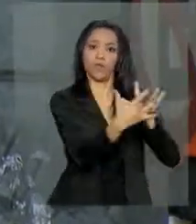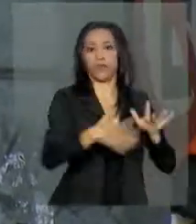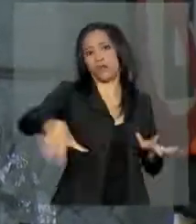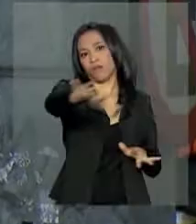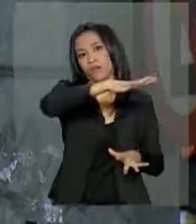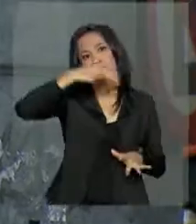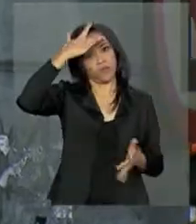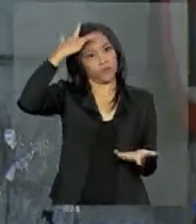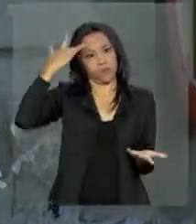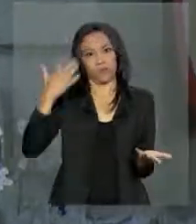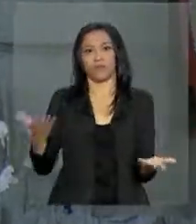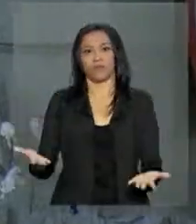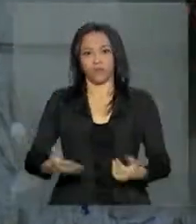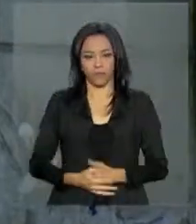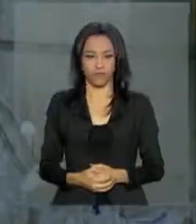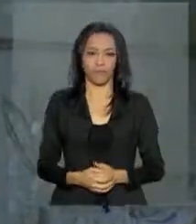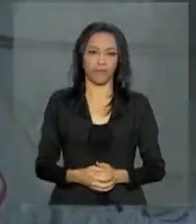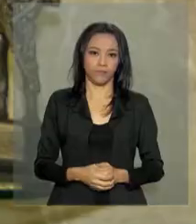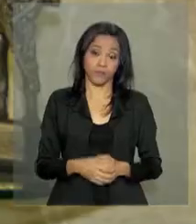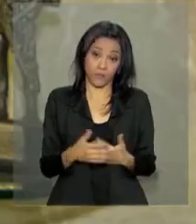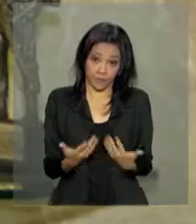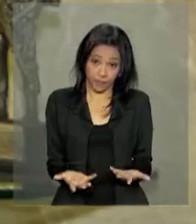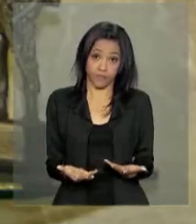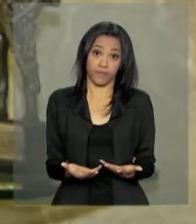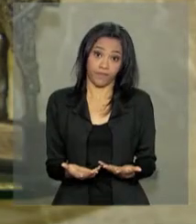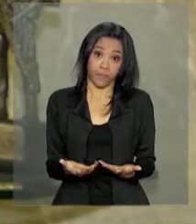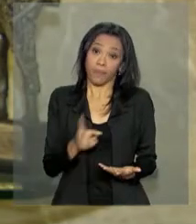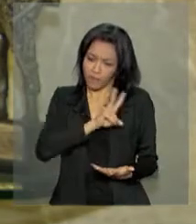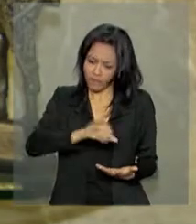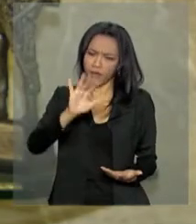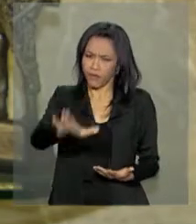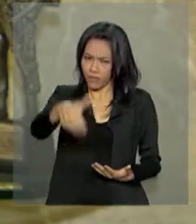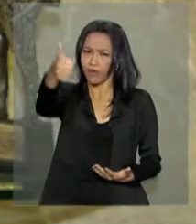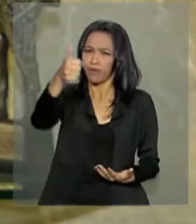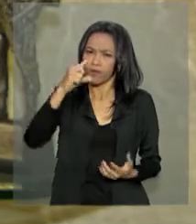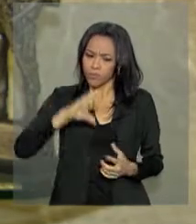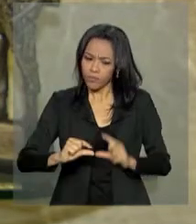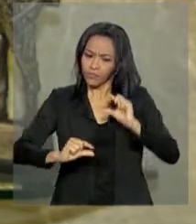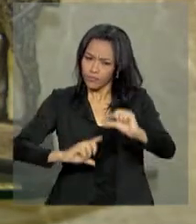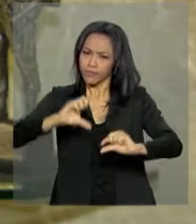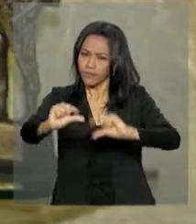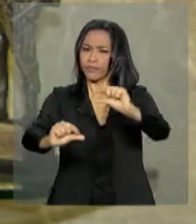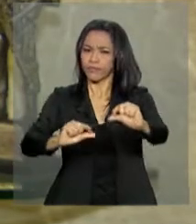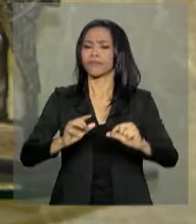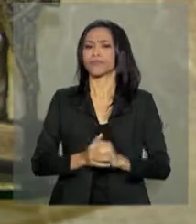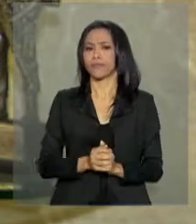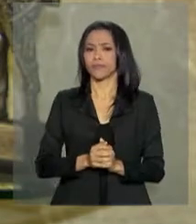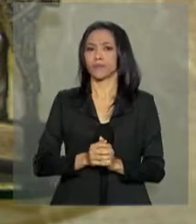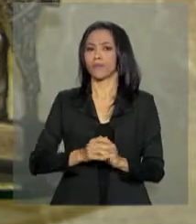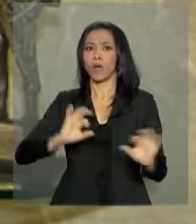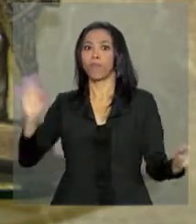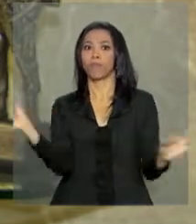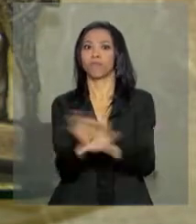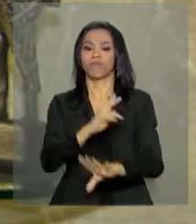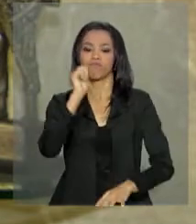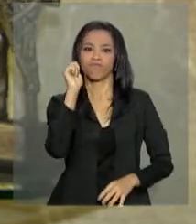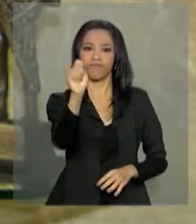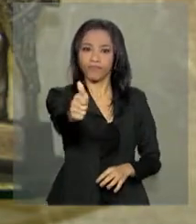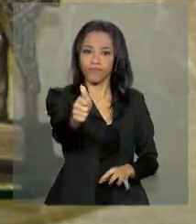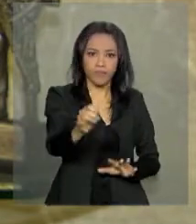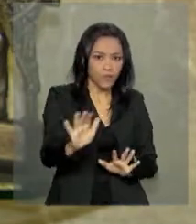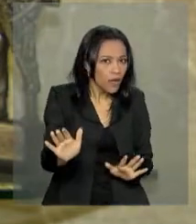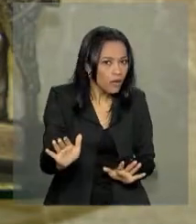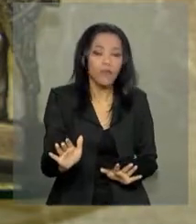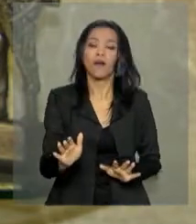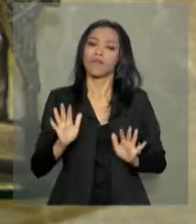um policiamento ostensivo. Então, a situação vai melhorar aos poucos. Não se acaba com o crime como um todo,